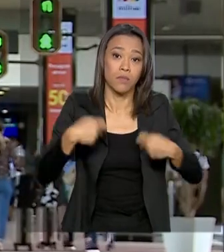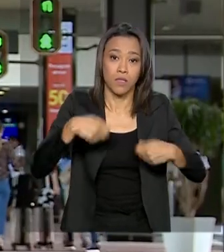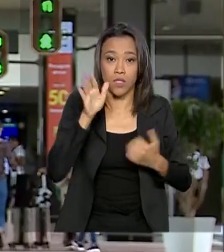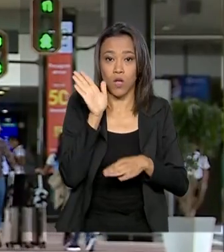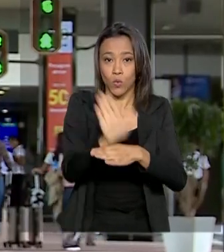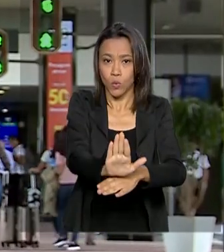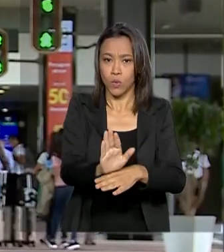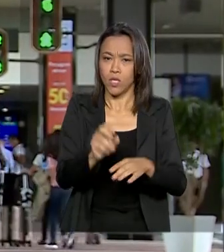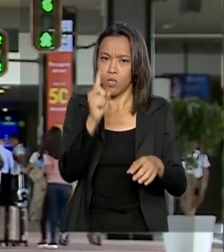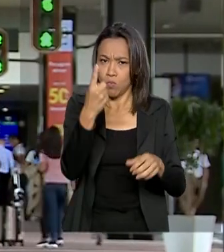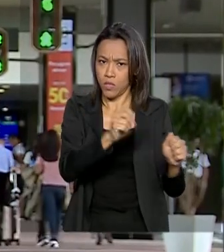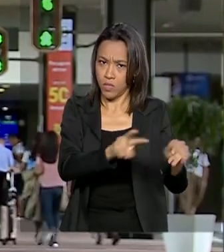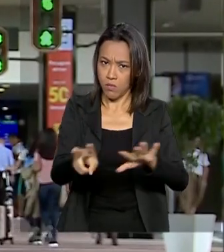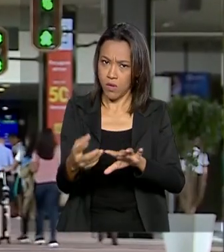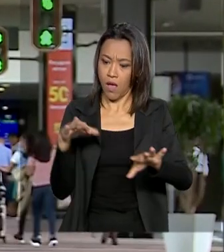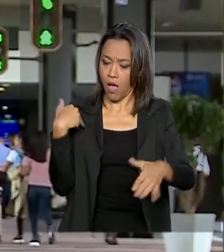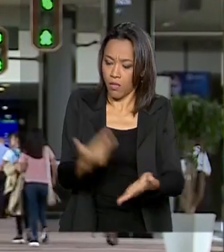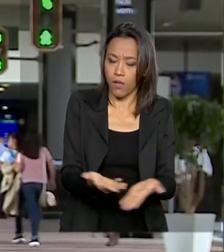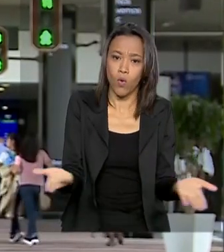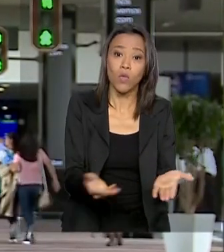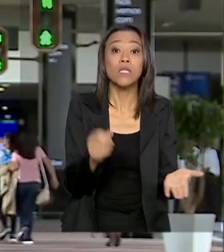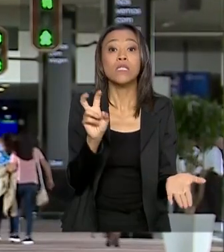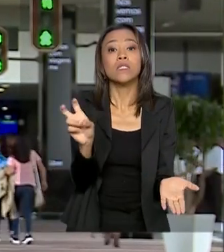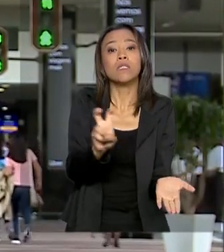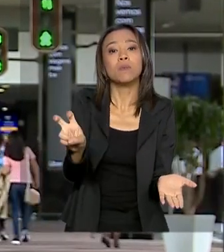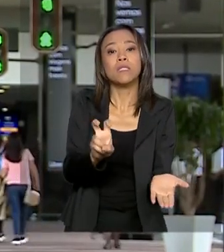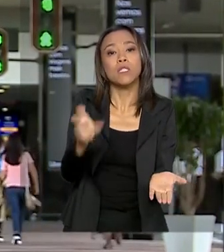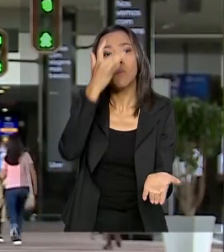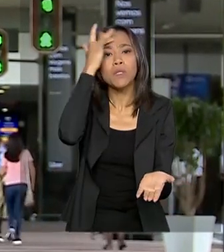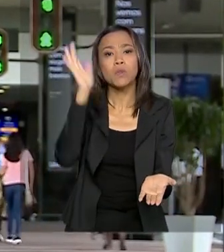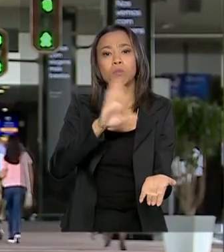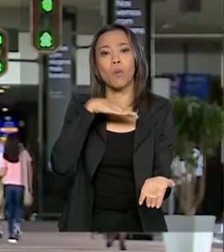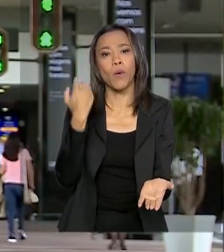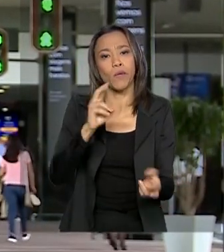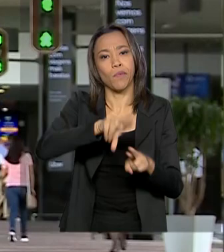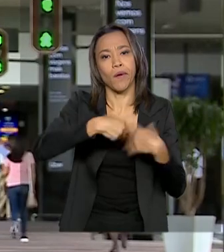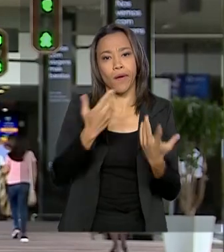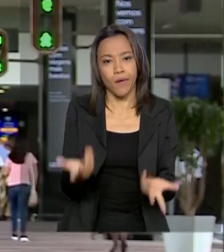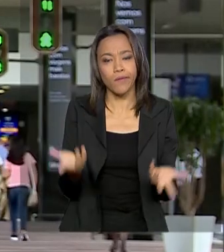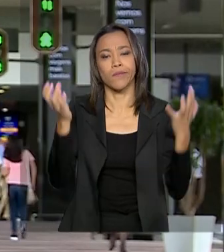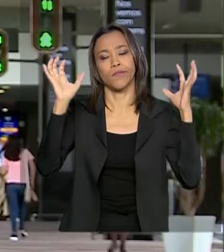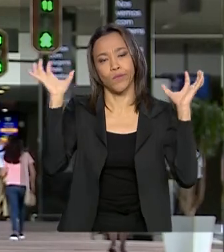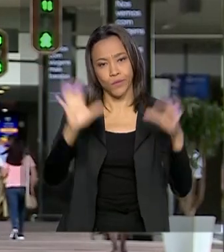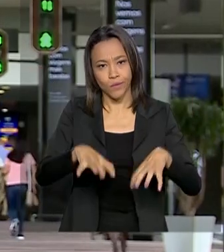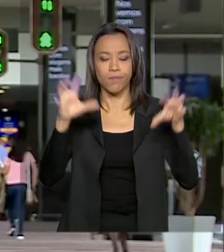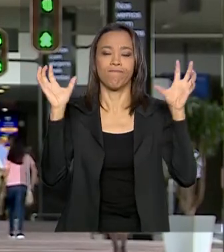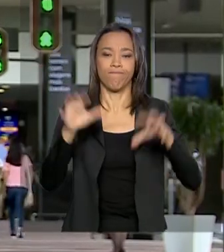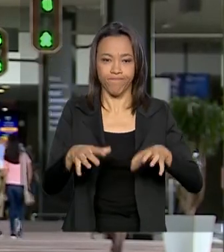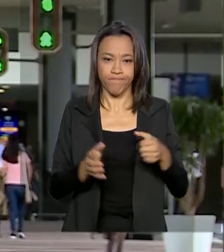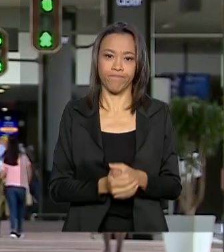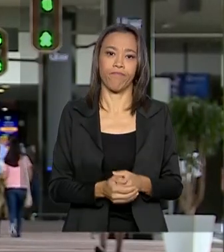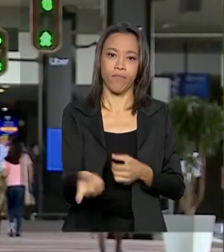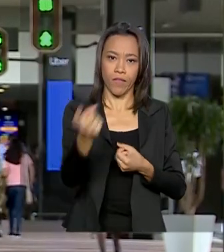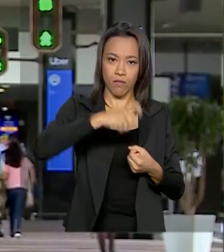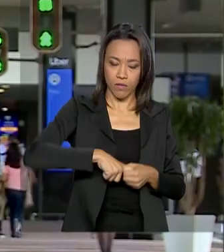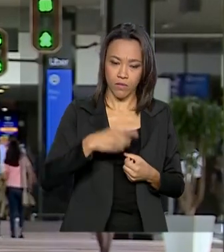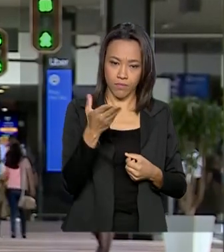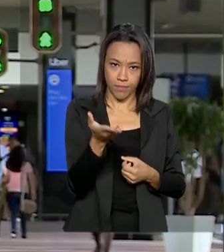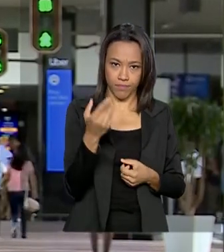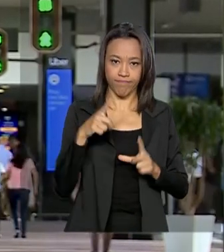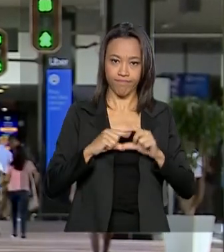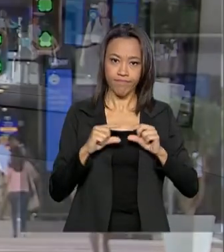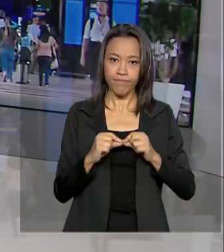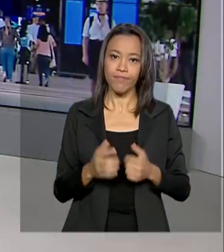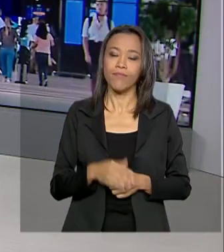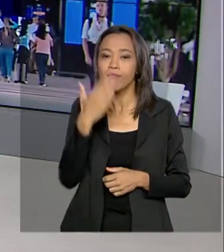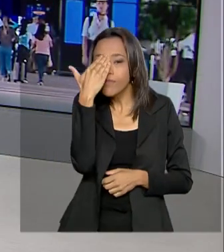para cá, pelo menos 55 pessoas morreram em decorrência dessas fortes chuvas. Renata, voltamos com você aí em Brasília.